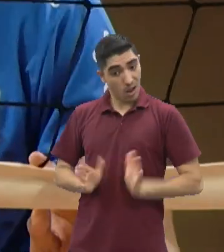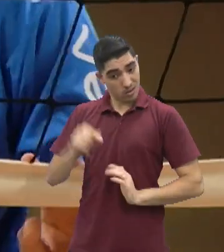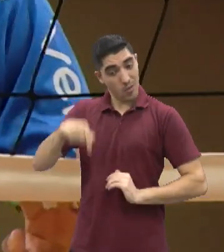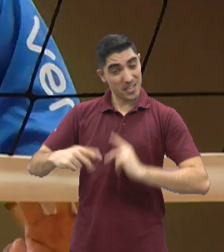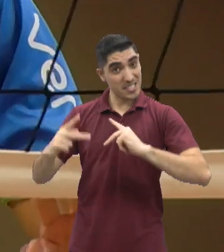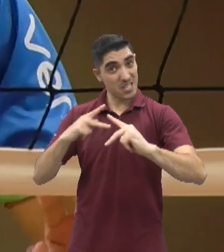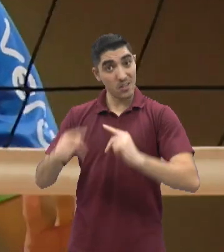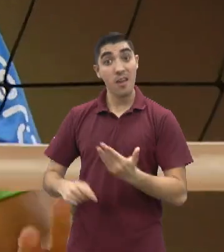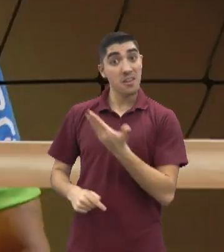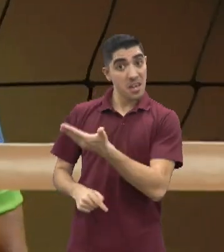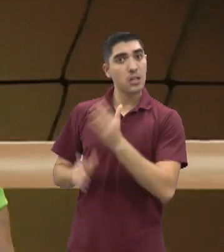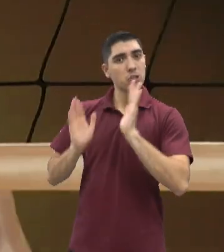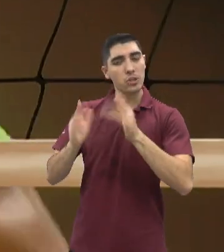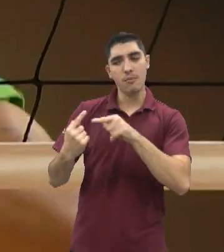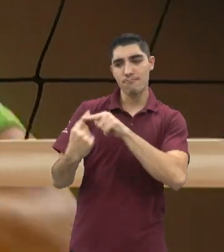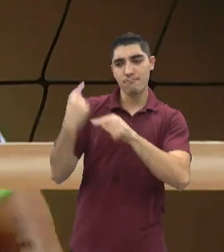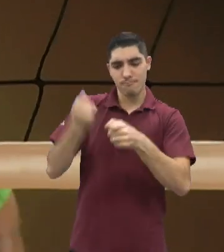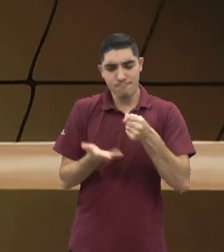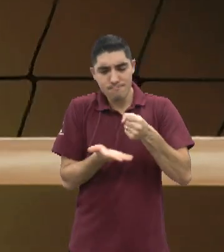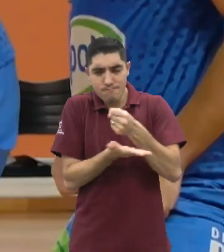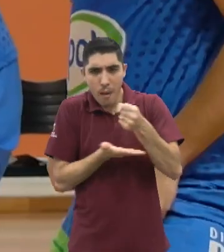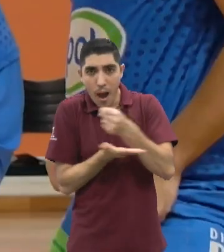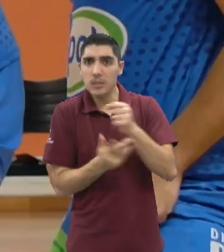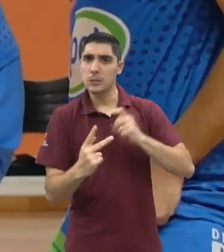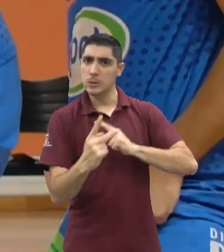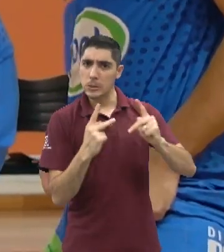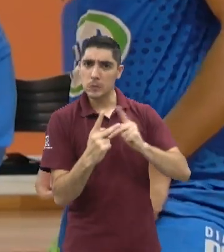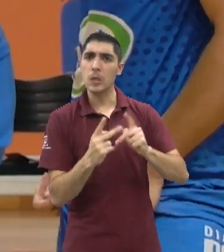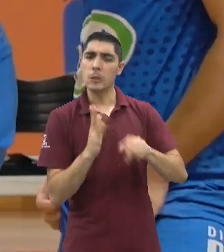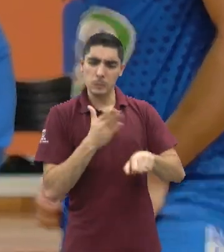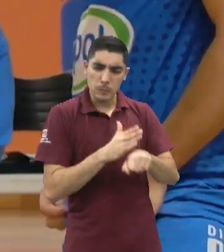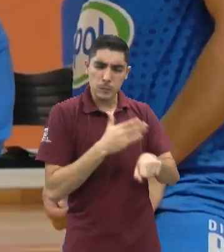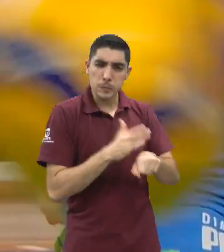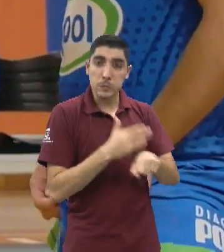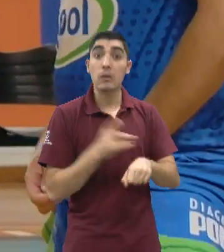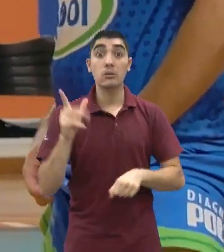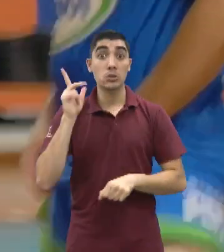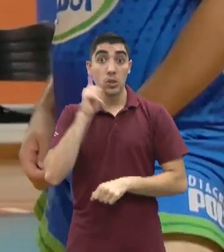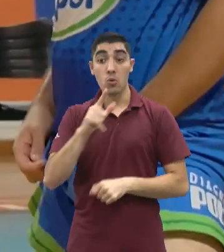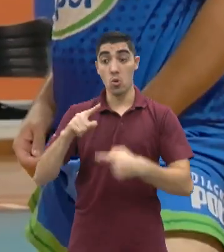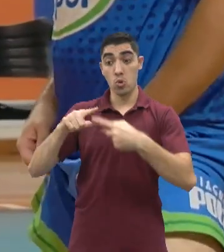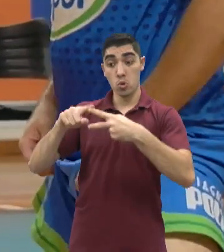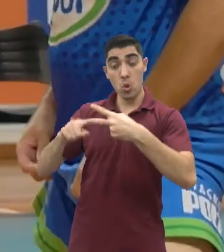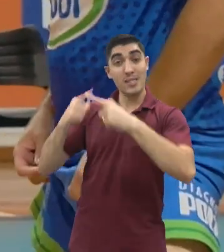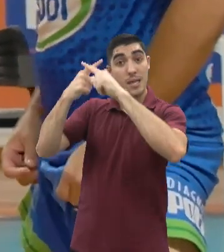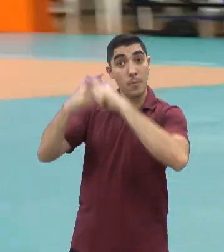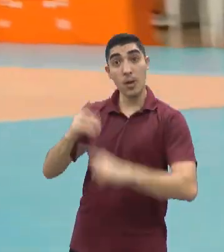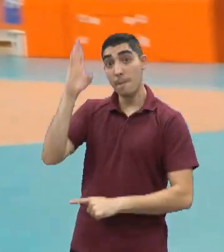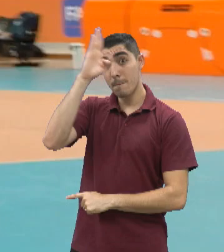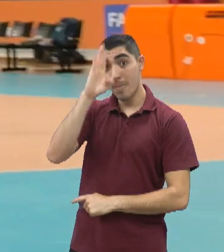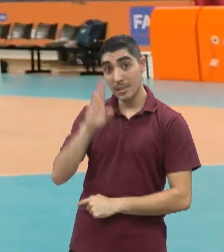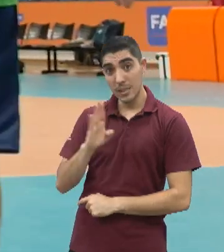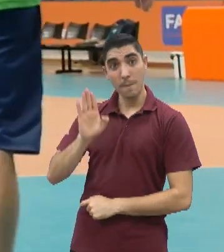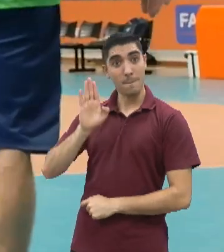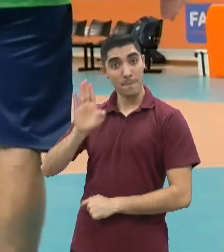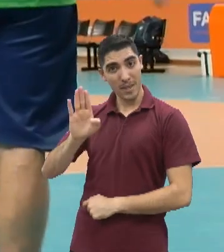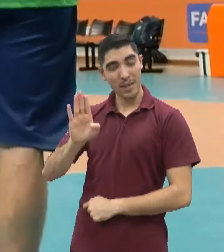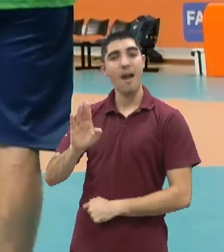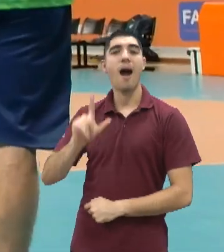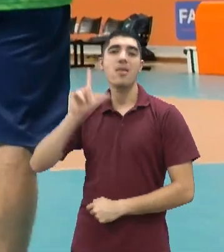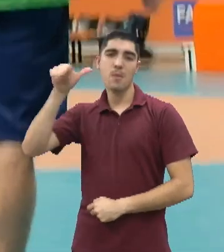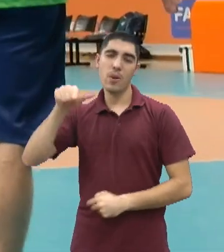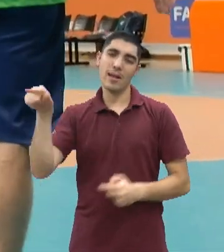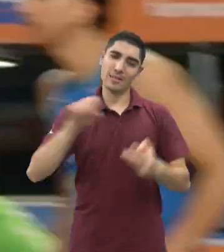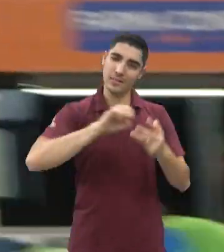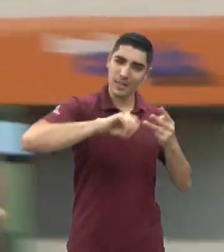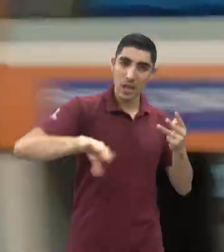ele se formou nas categorias de base do São José, onde disputou 2 Superligas B, antes de sair e passar 2